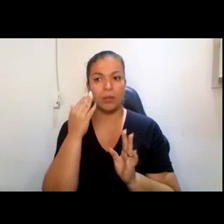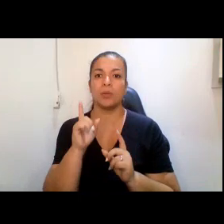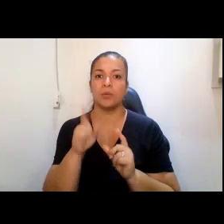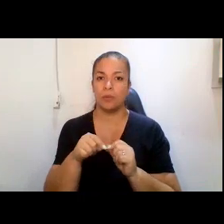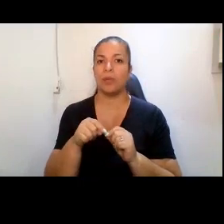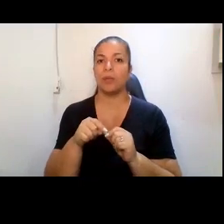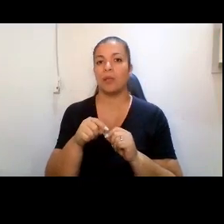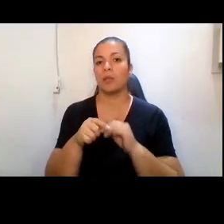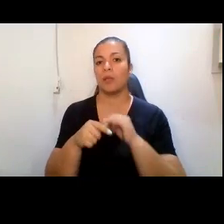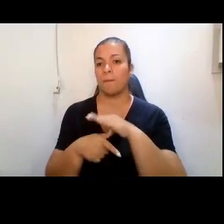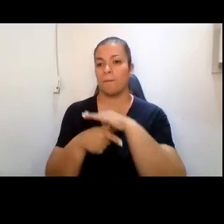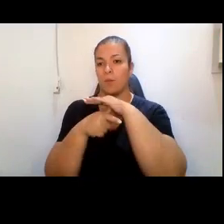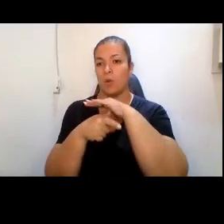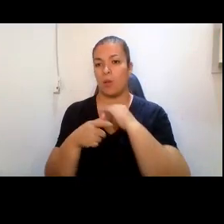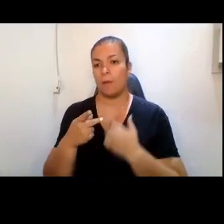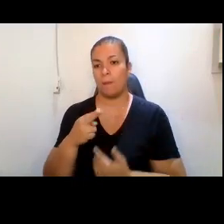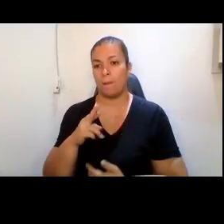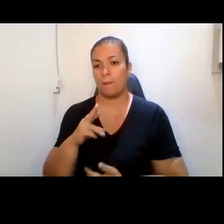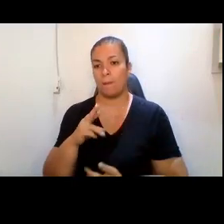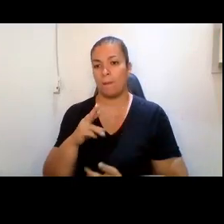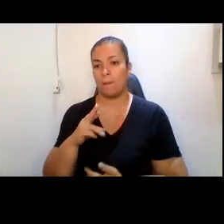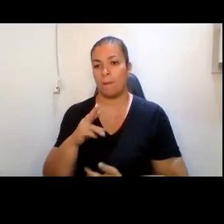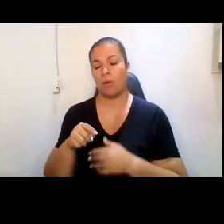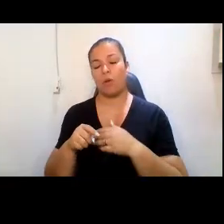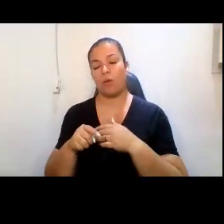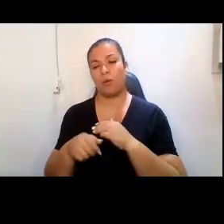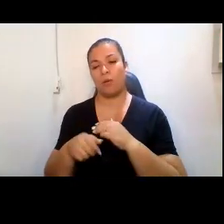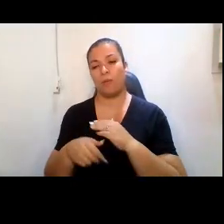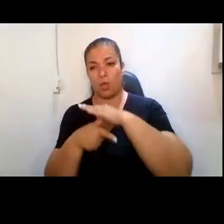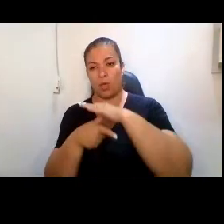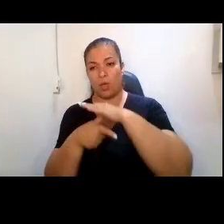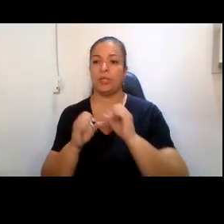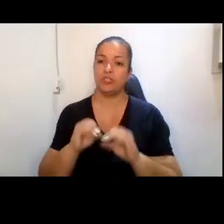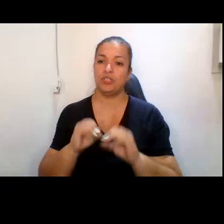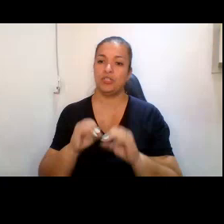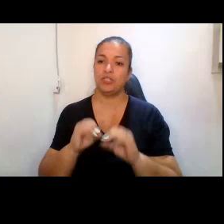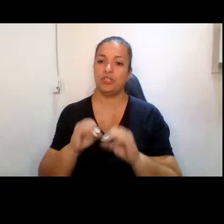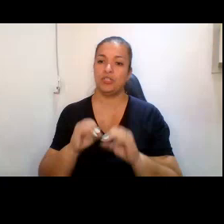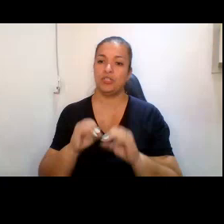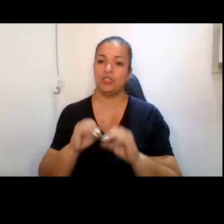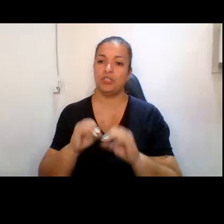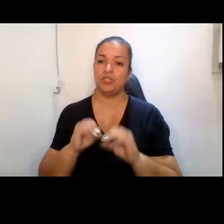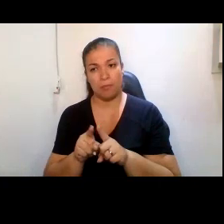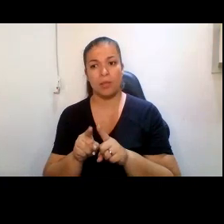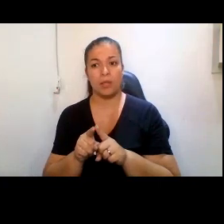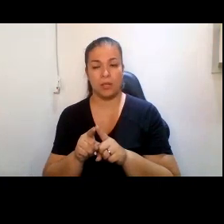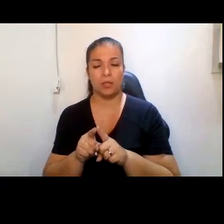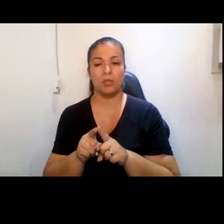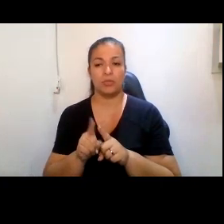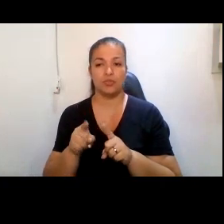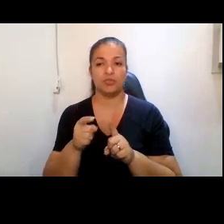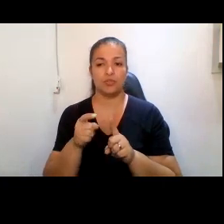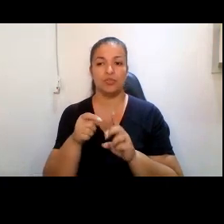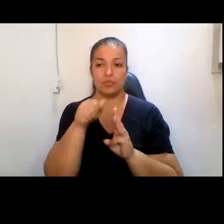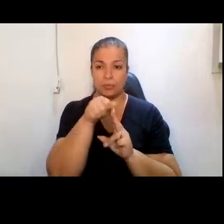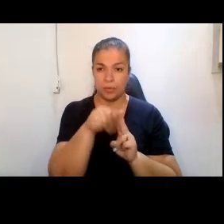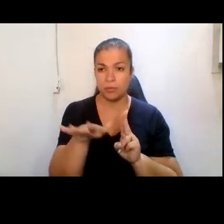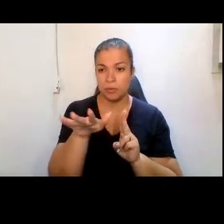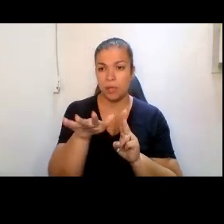pró-reitoria de ensino, pró-reitoria de extensão, eles vão organizar essa,